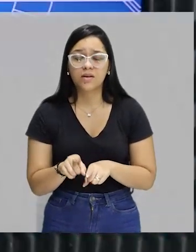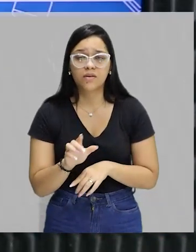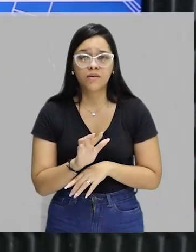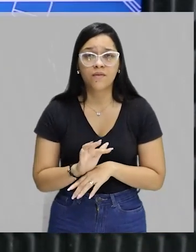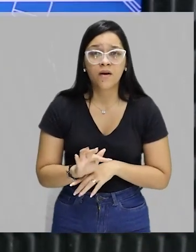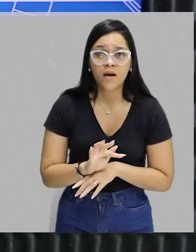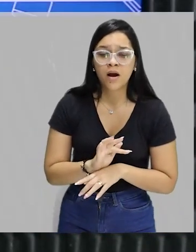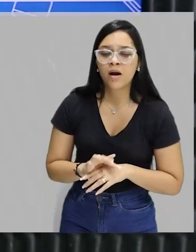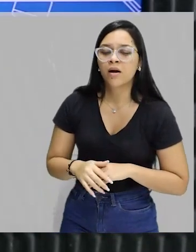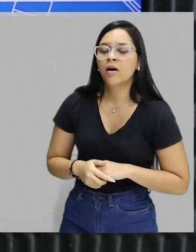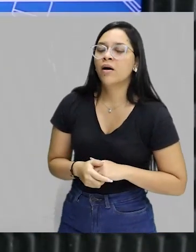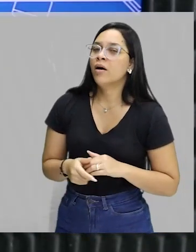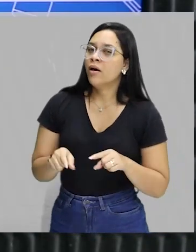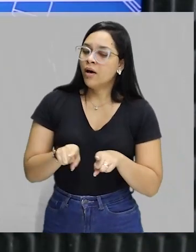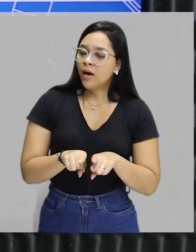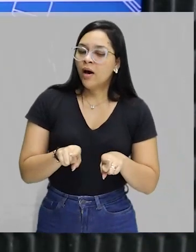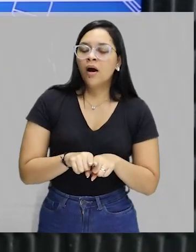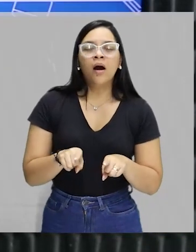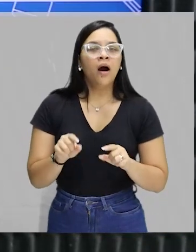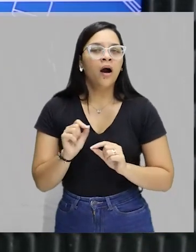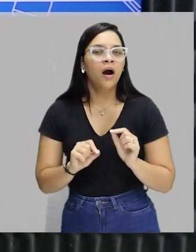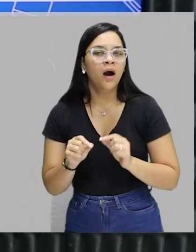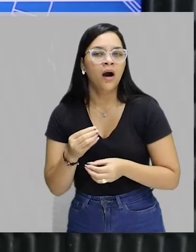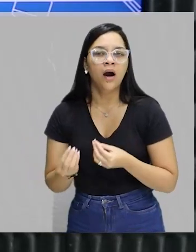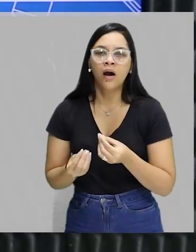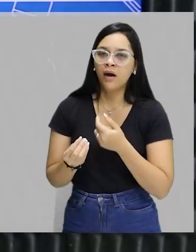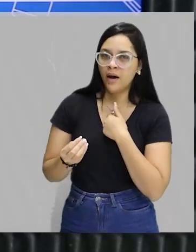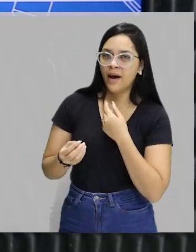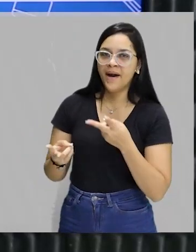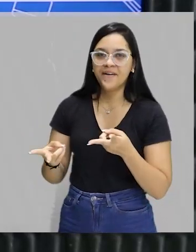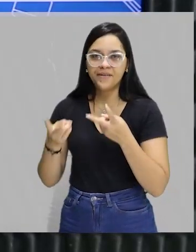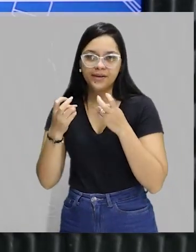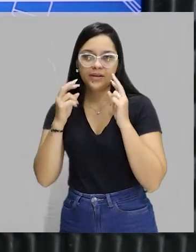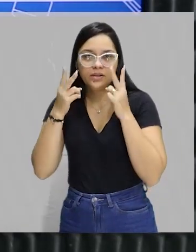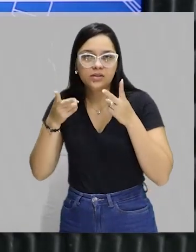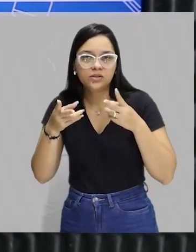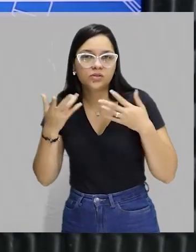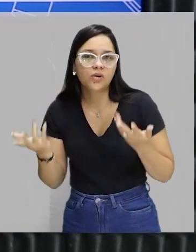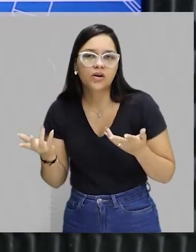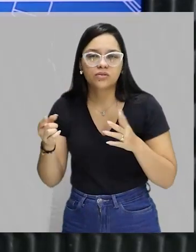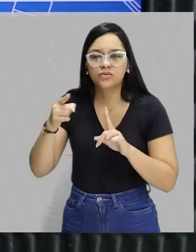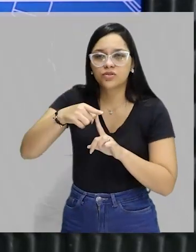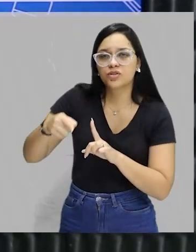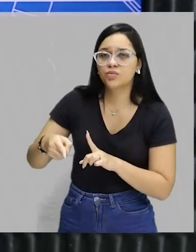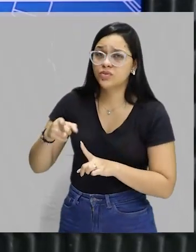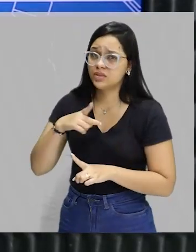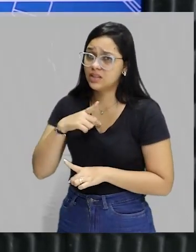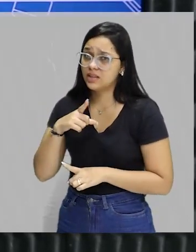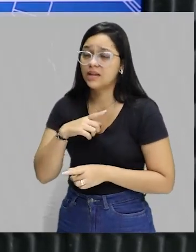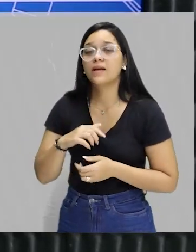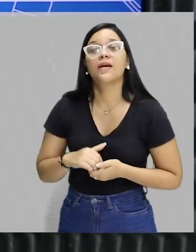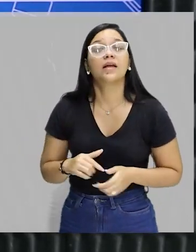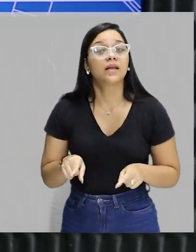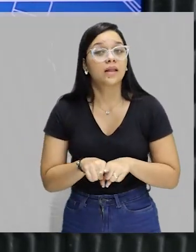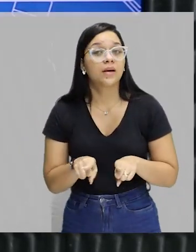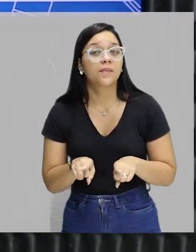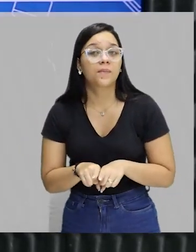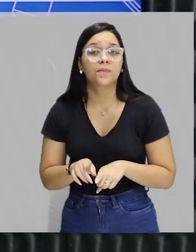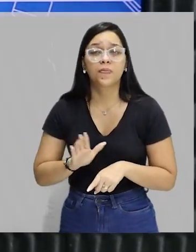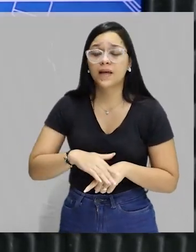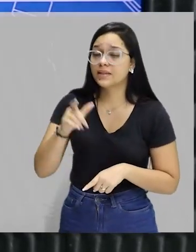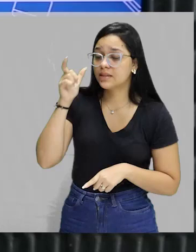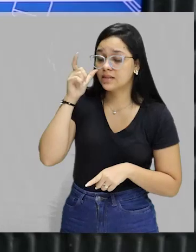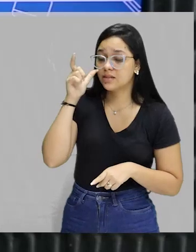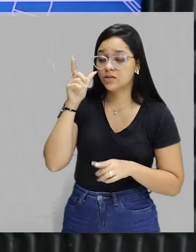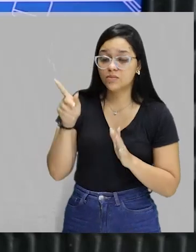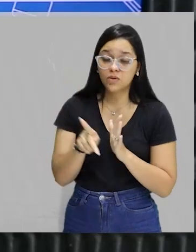artístico. Formal, né? Como eu vejo a obra, quais são os elementos que compõem. Uma das mais interessantes é